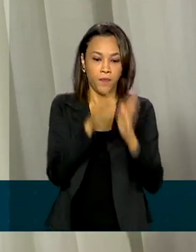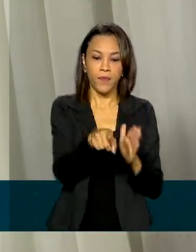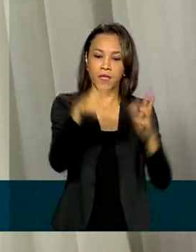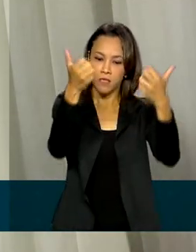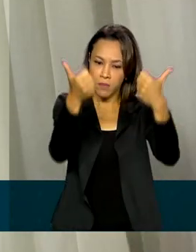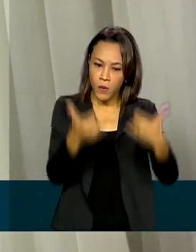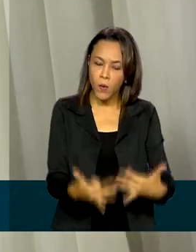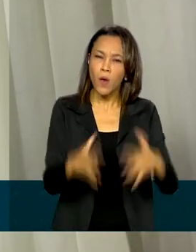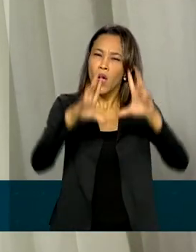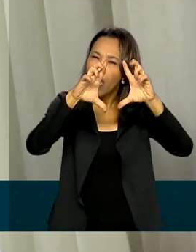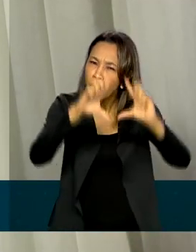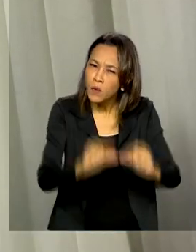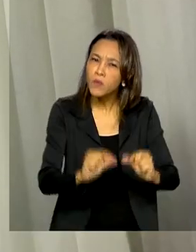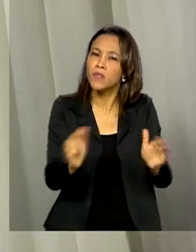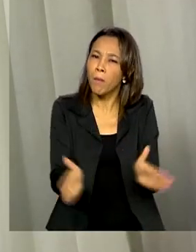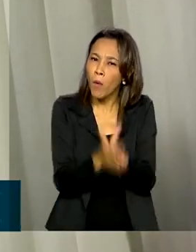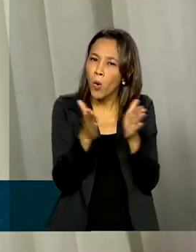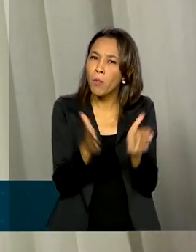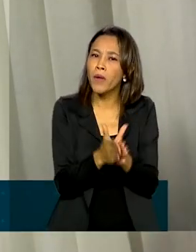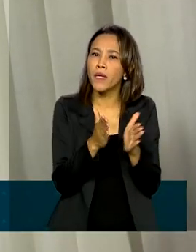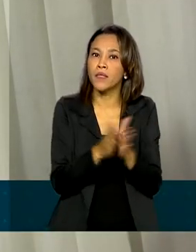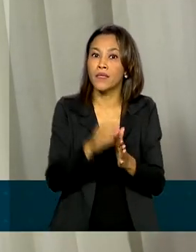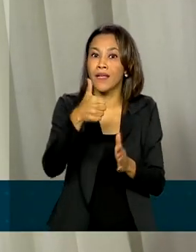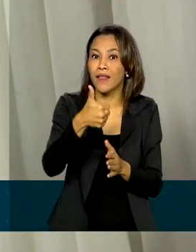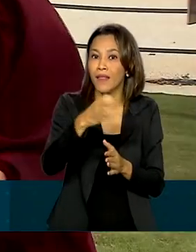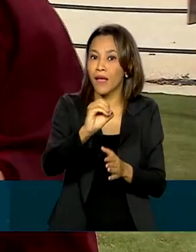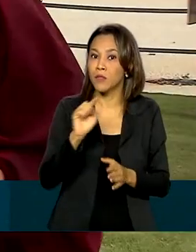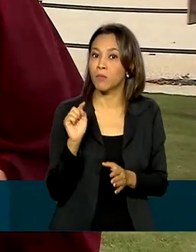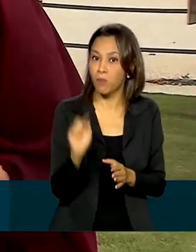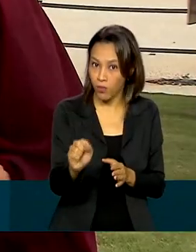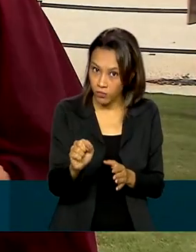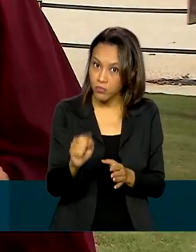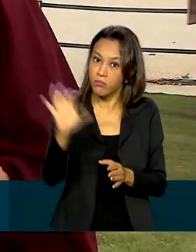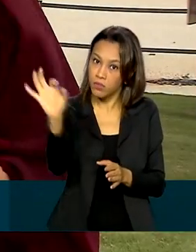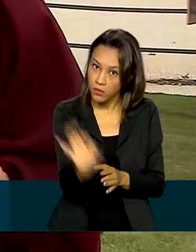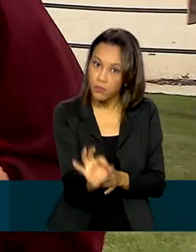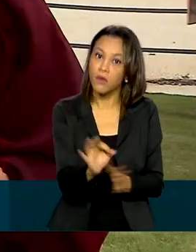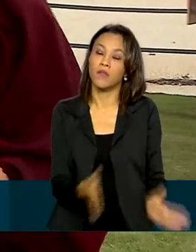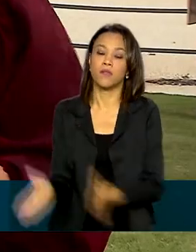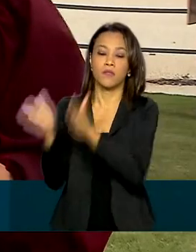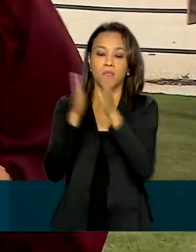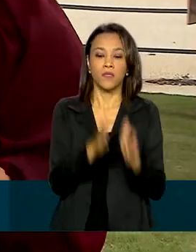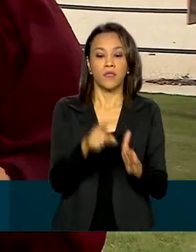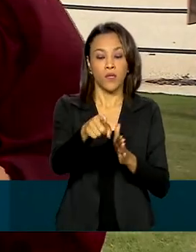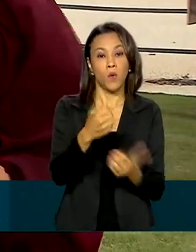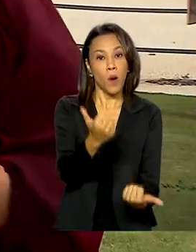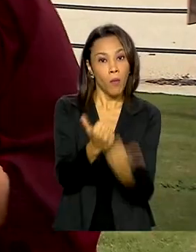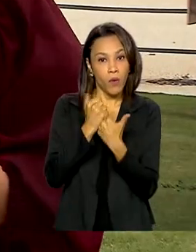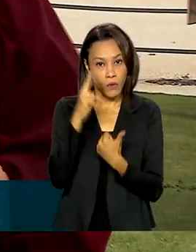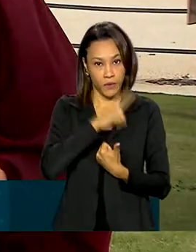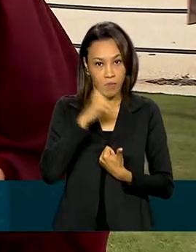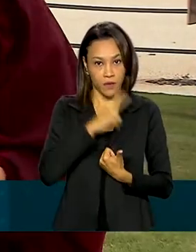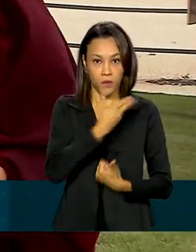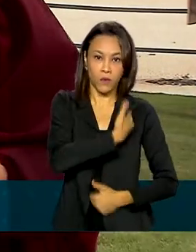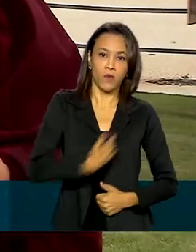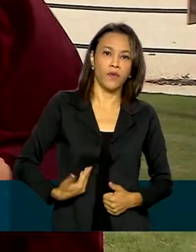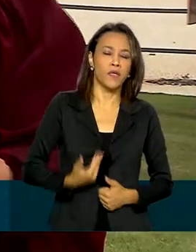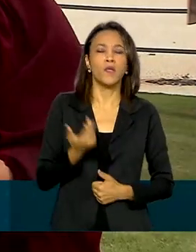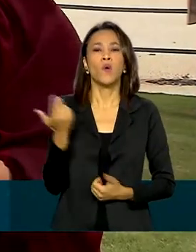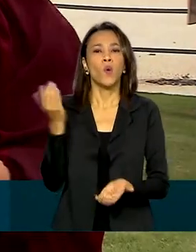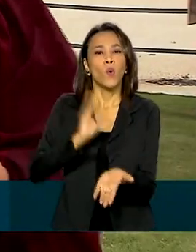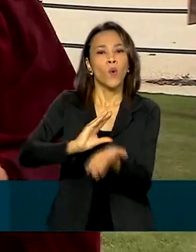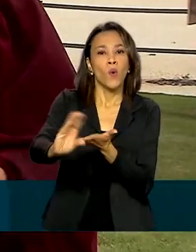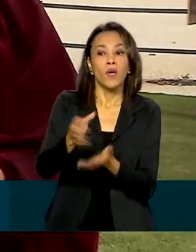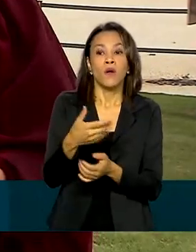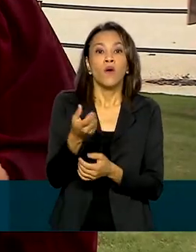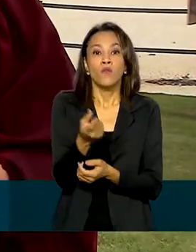reduzir a pobreza em praticamente 10 pontos percentuais. O auxílio emergencial chegou diretamente a 68 milhões de